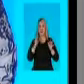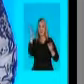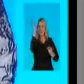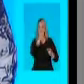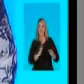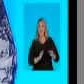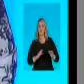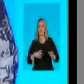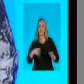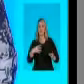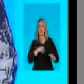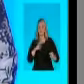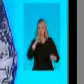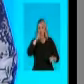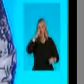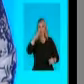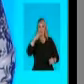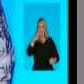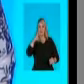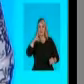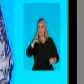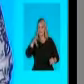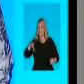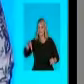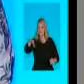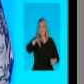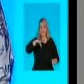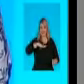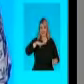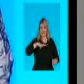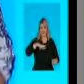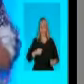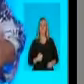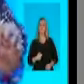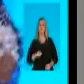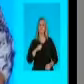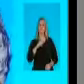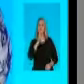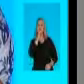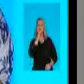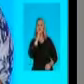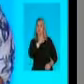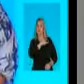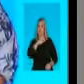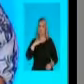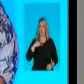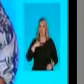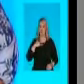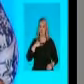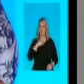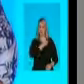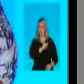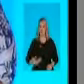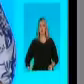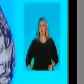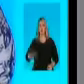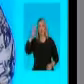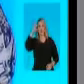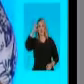impacta fortemente as cidades, fortemente. Eu dou um exemplo, por exemplo, na saúde, o governo Dilma mandou só em